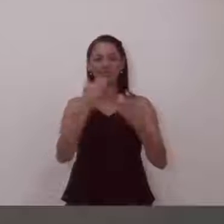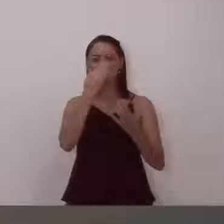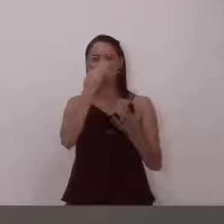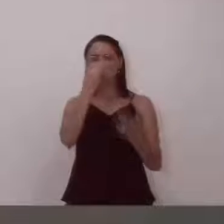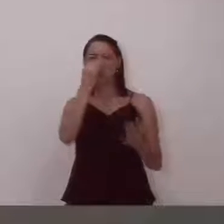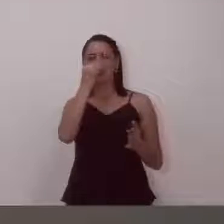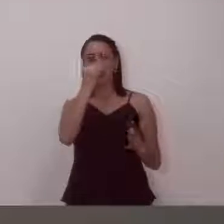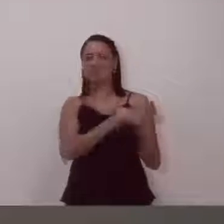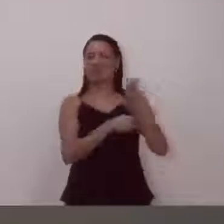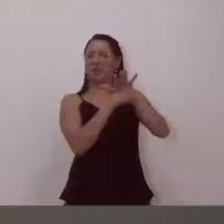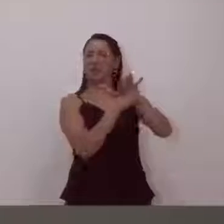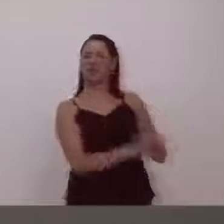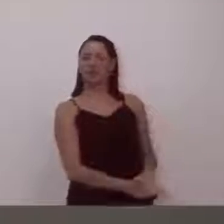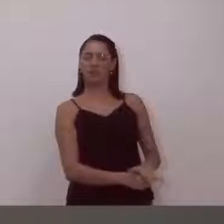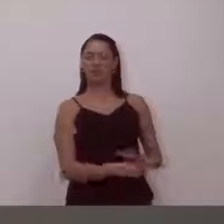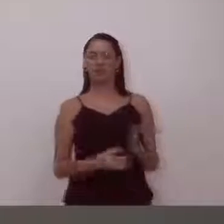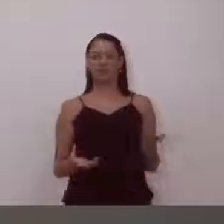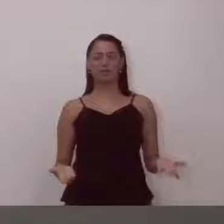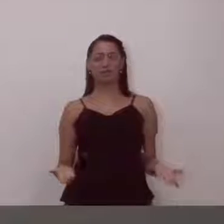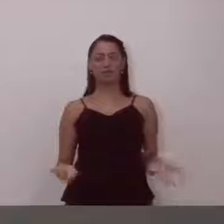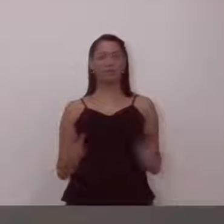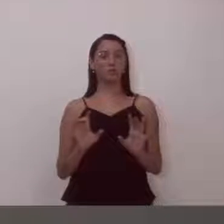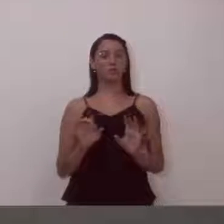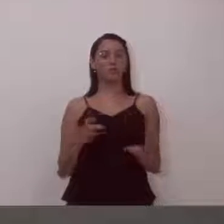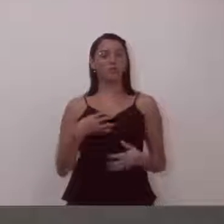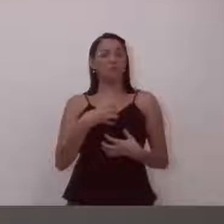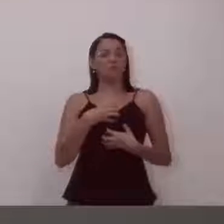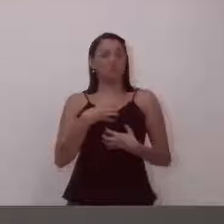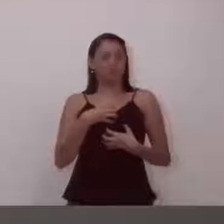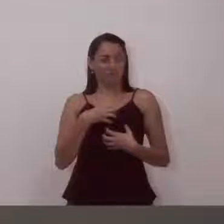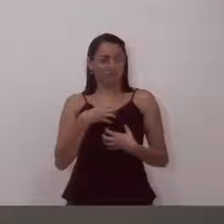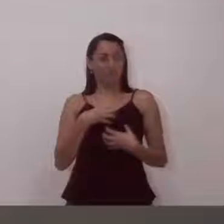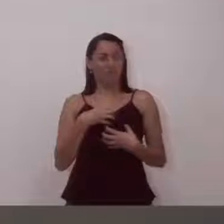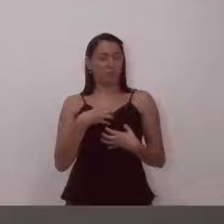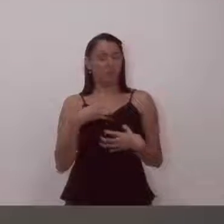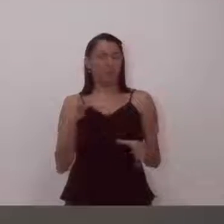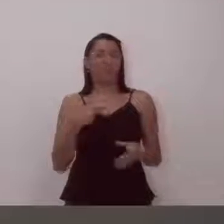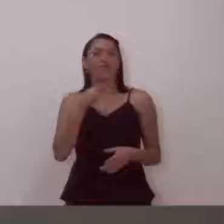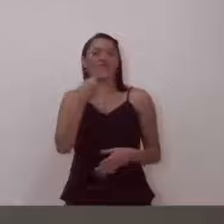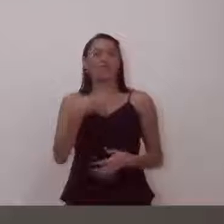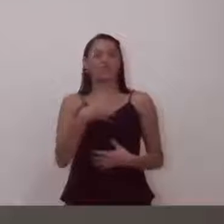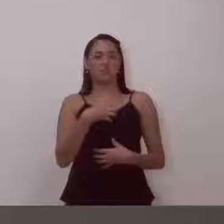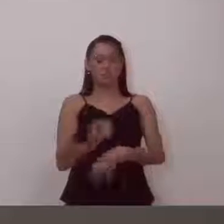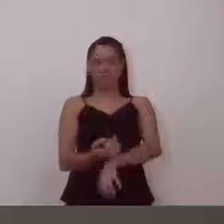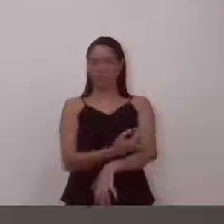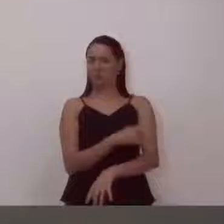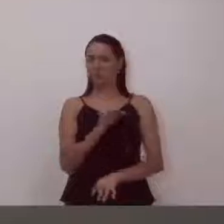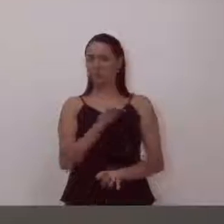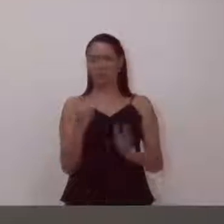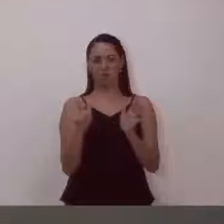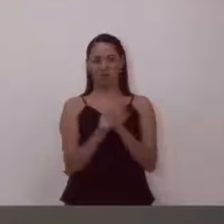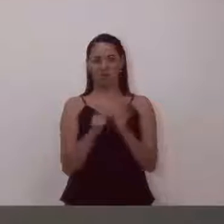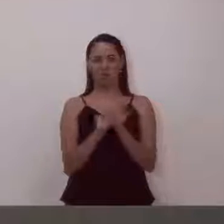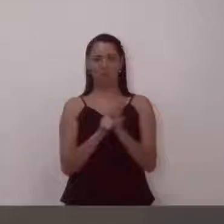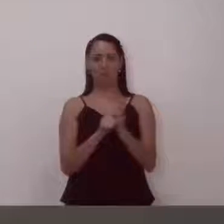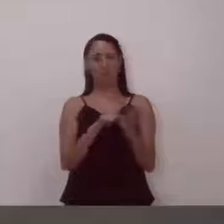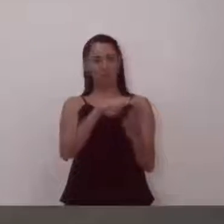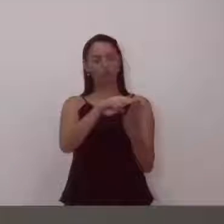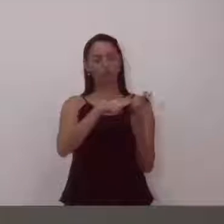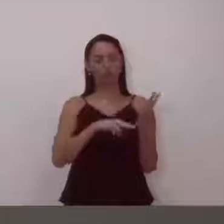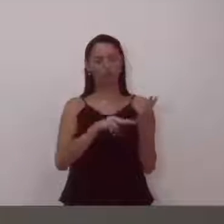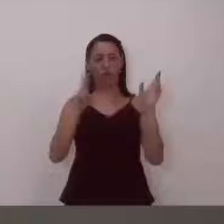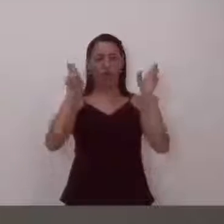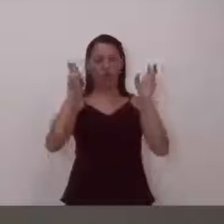desprezada. E, para que não fique só na sensação, trouxe uma coisa concreta aqui. Eu fiz um requerimento, mudando de